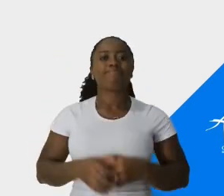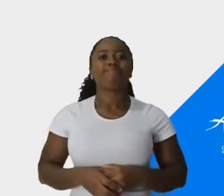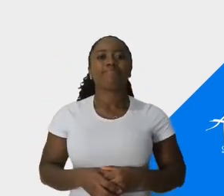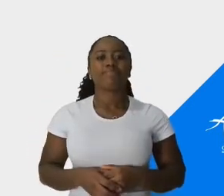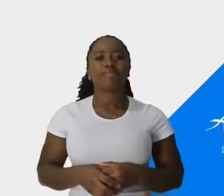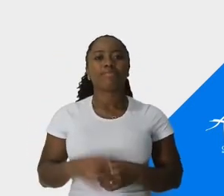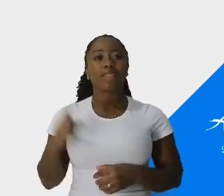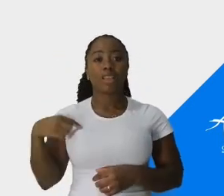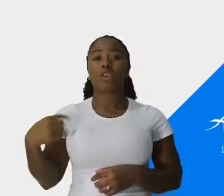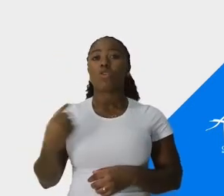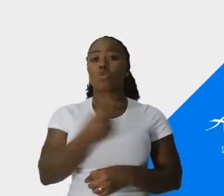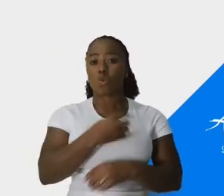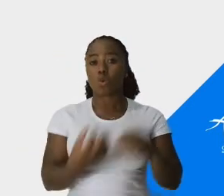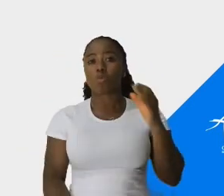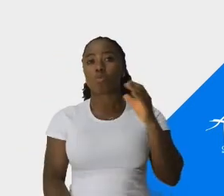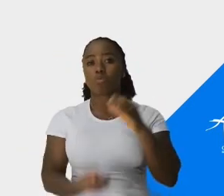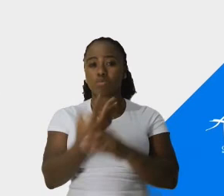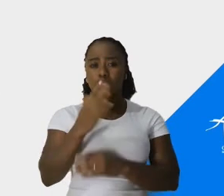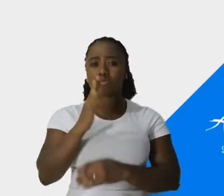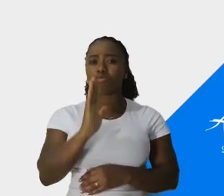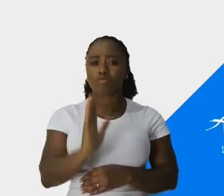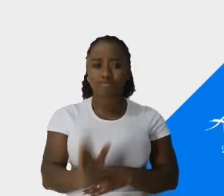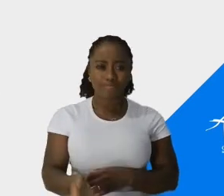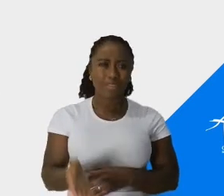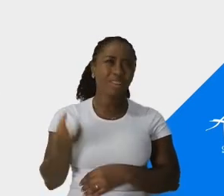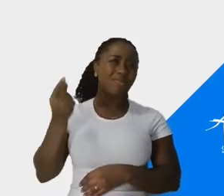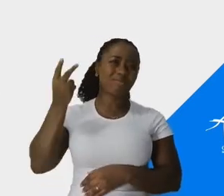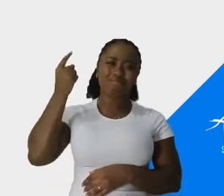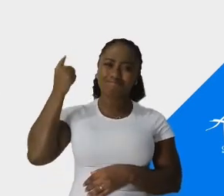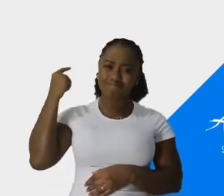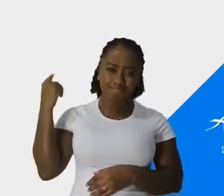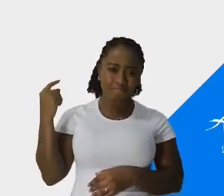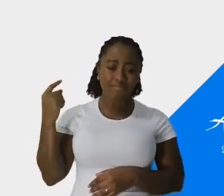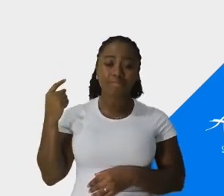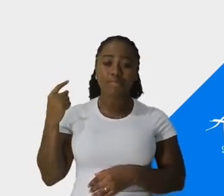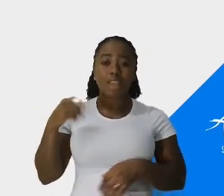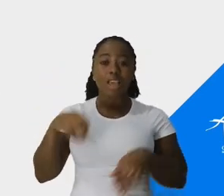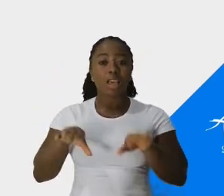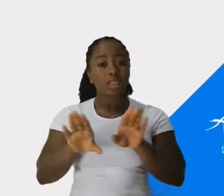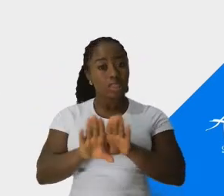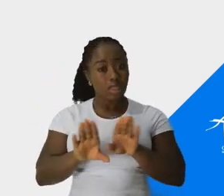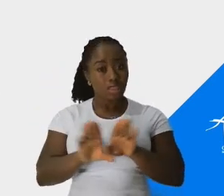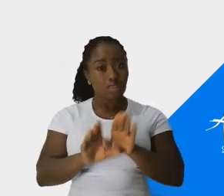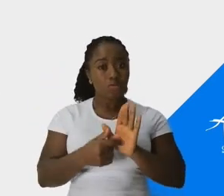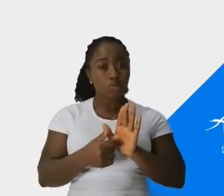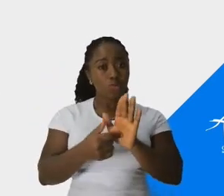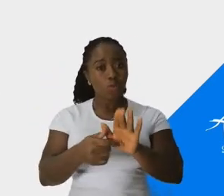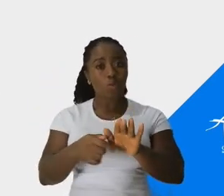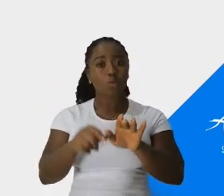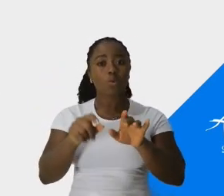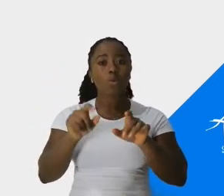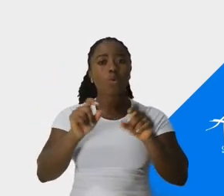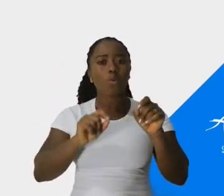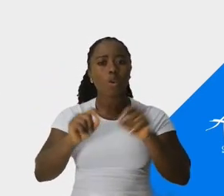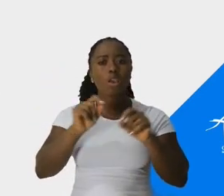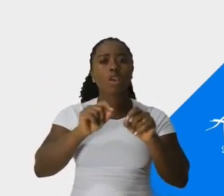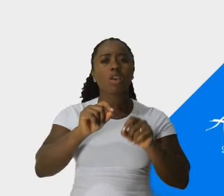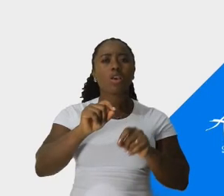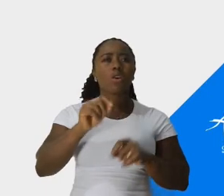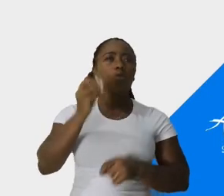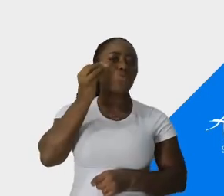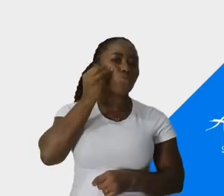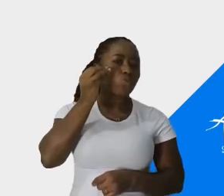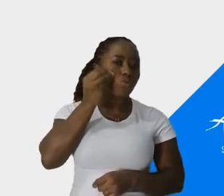já há tempo. E temos o Wisconsin Shorting Test, que é mais para função executiva,